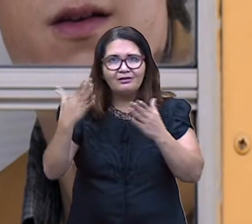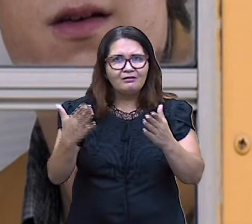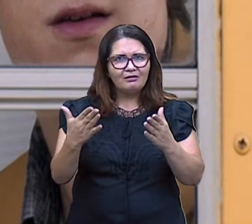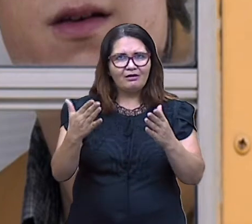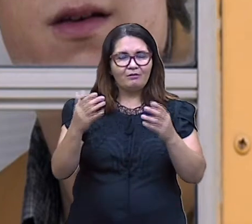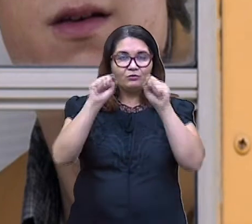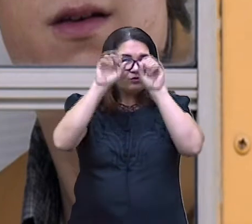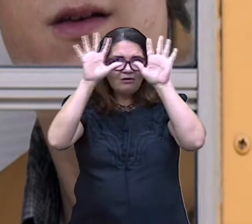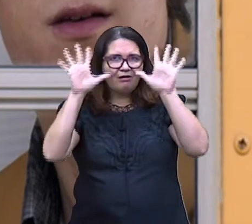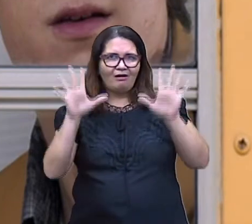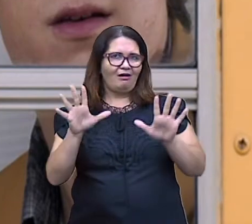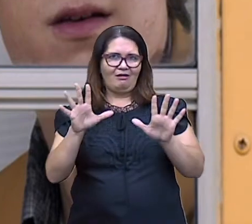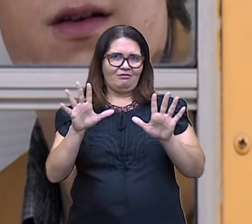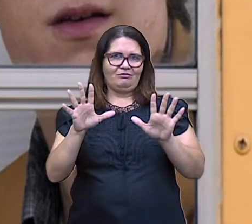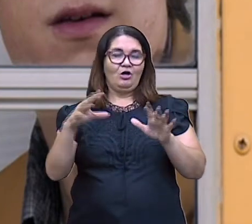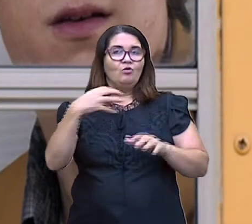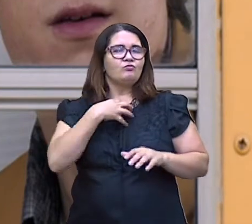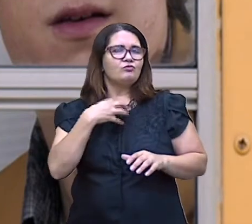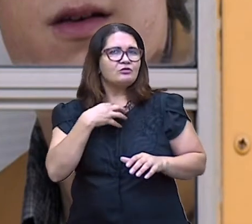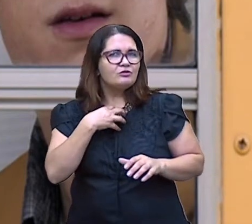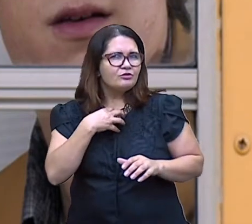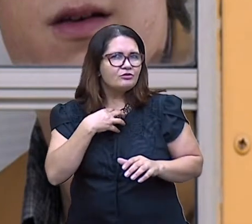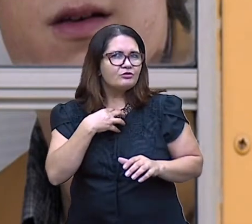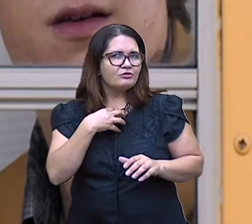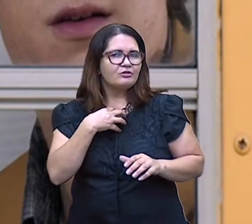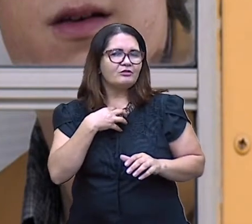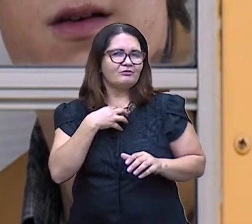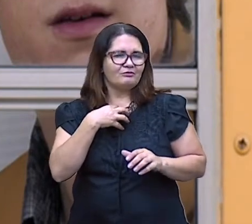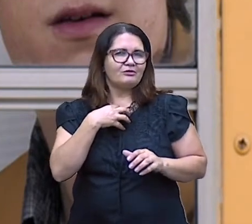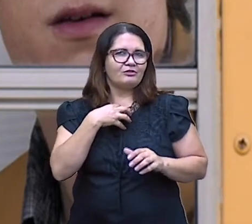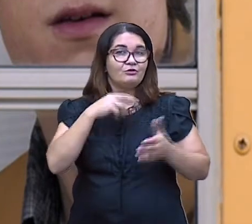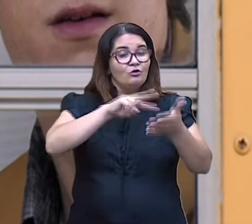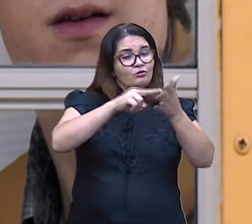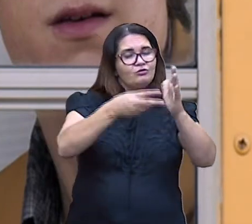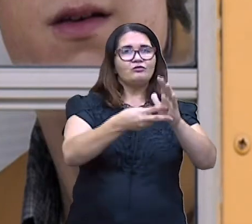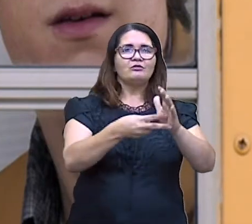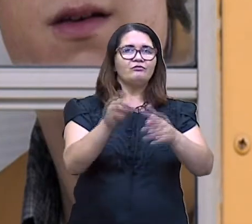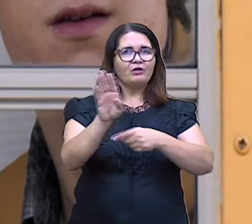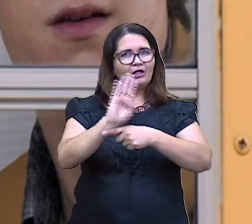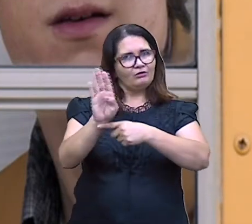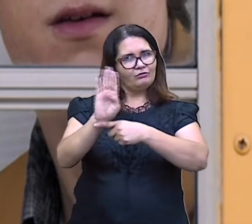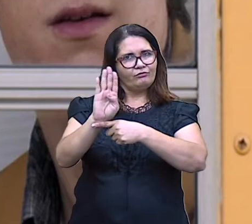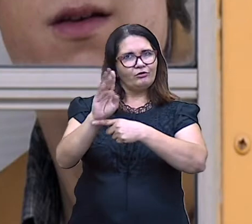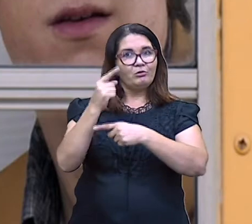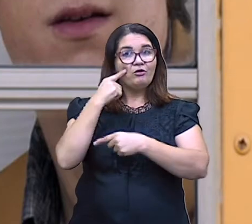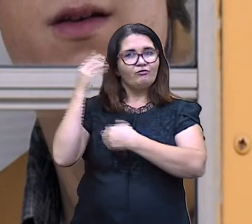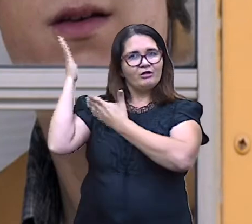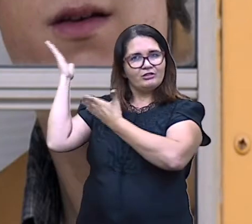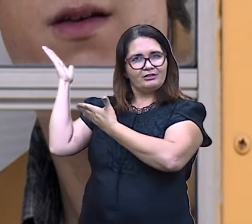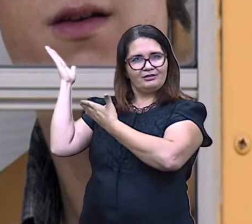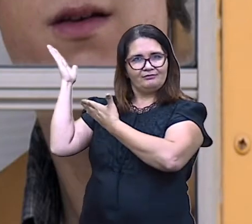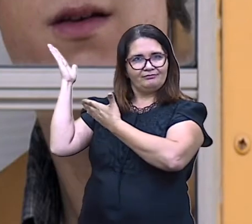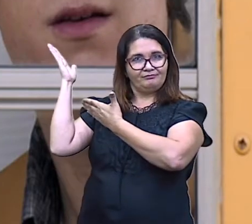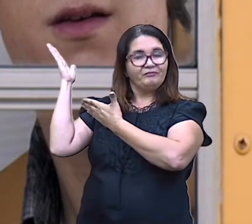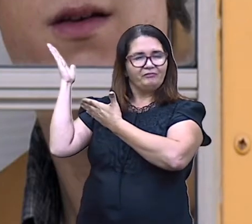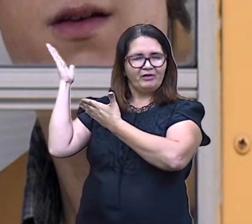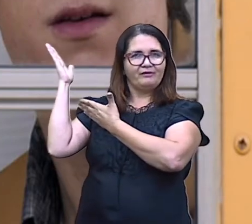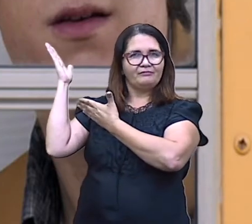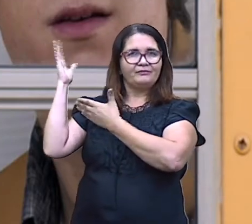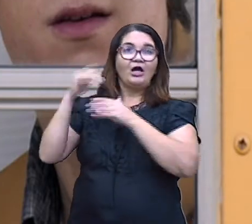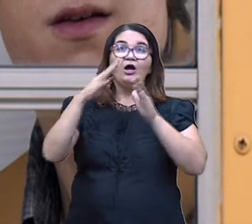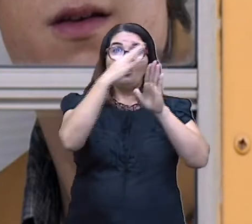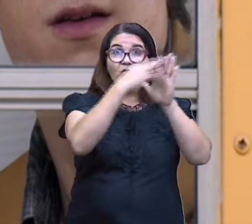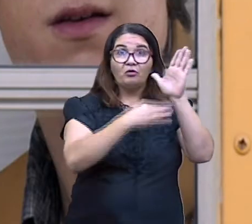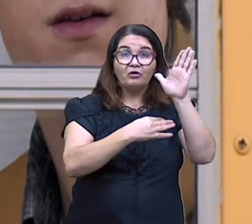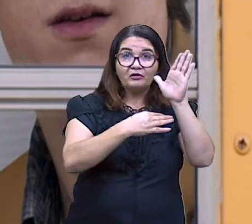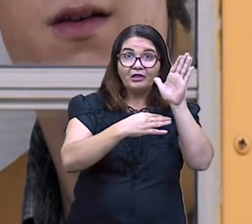gravação. Olha esse exemplo que eu trouxe, né, de um pedacinho aí do roteiro do filme do Homem-Aranha, mas esse foi o primeiro, tá? Não trouxe o novo